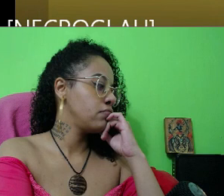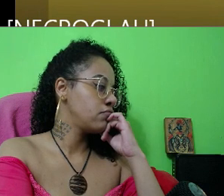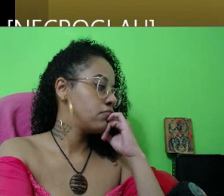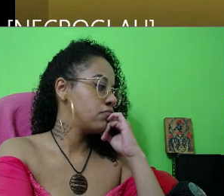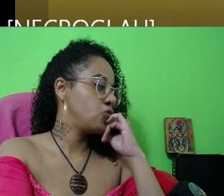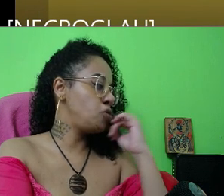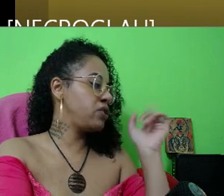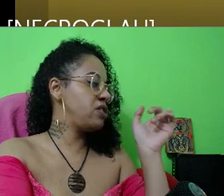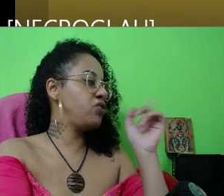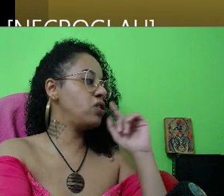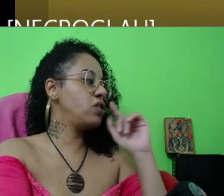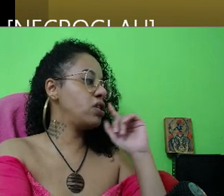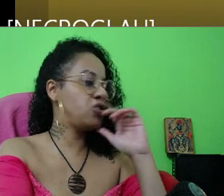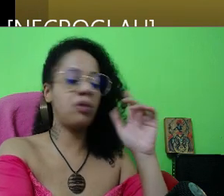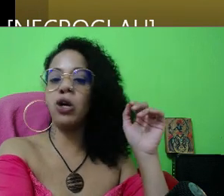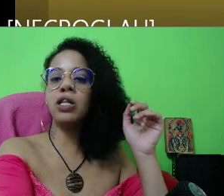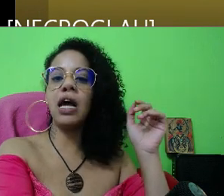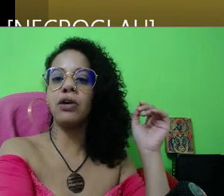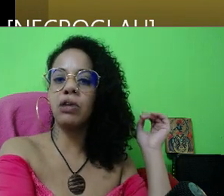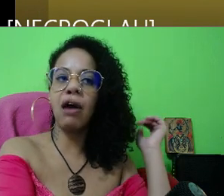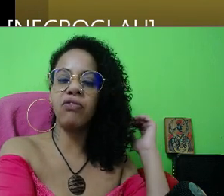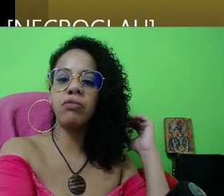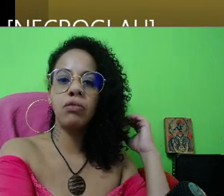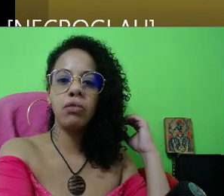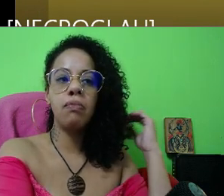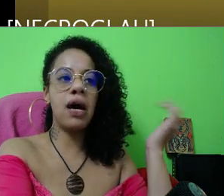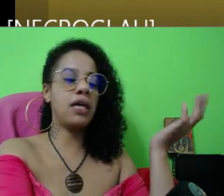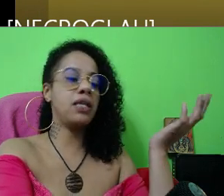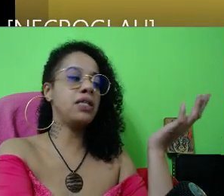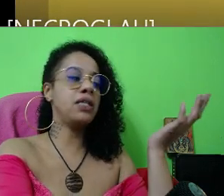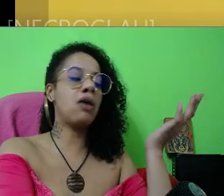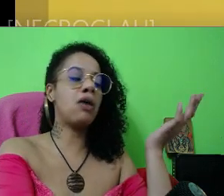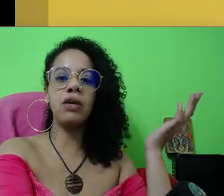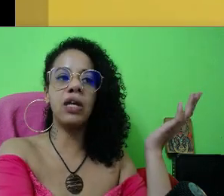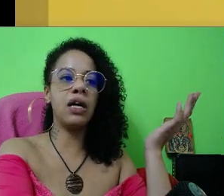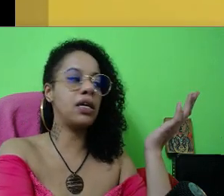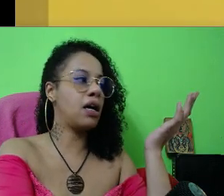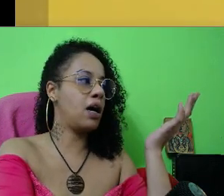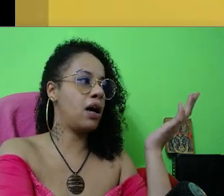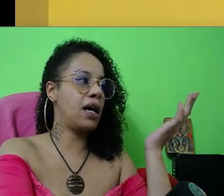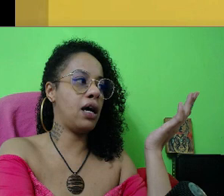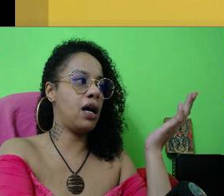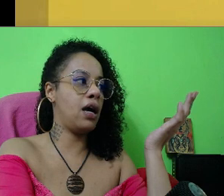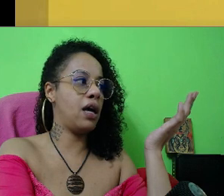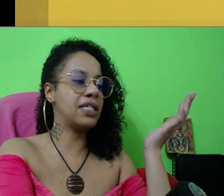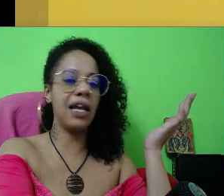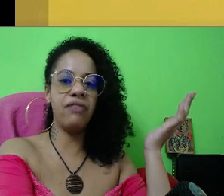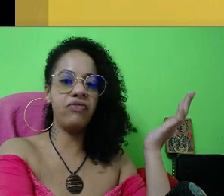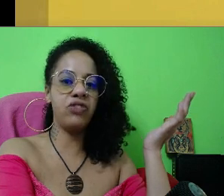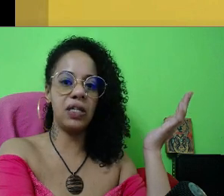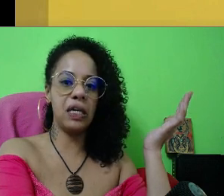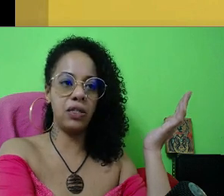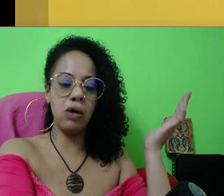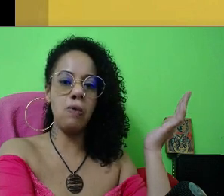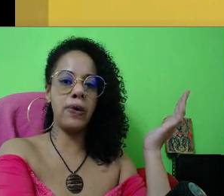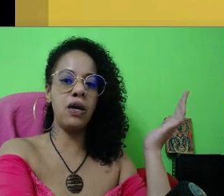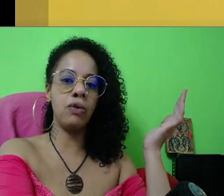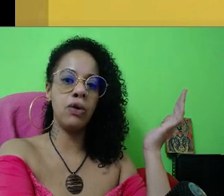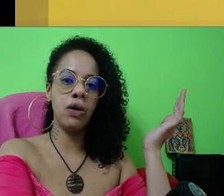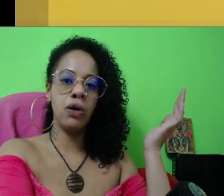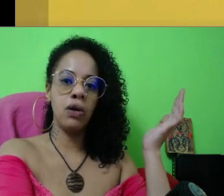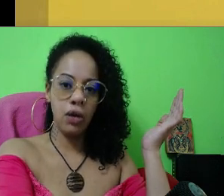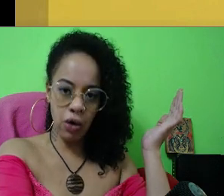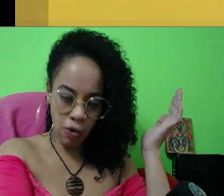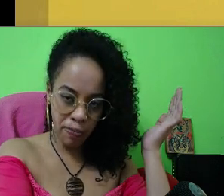né Tipo esse vídeo aqui eu não tinha a menor ideia que eu tava mas eu acompanho né as lives de vocês eu